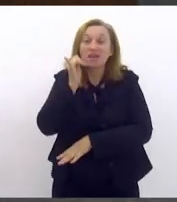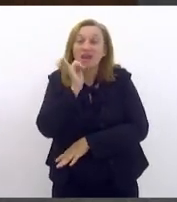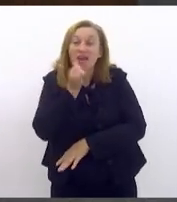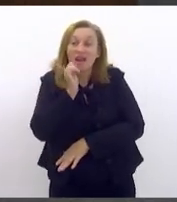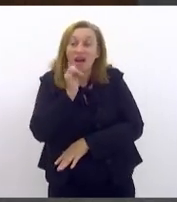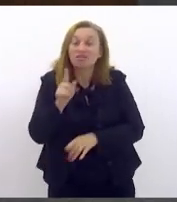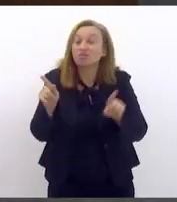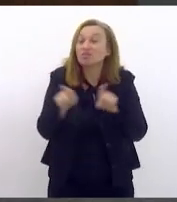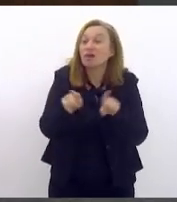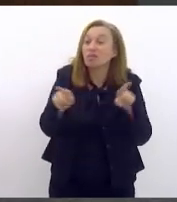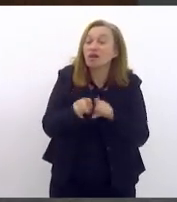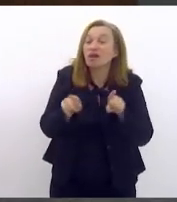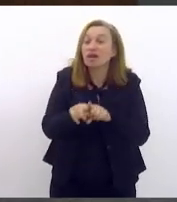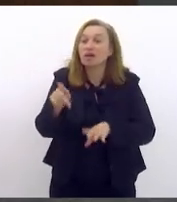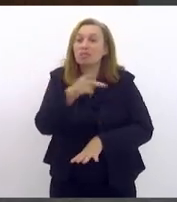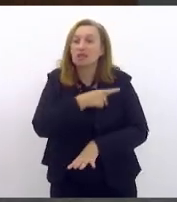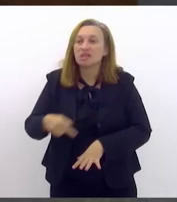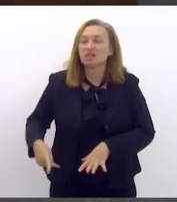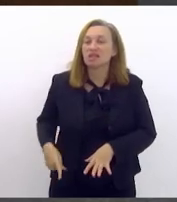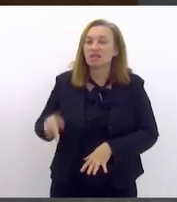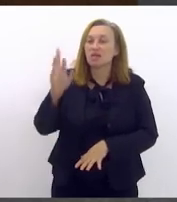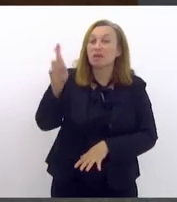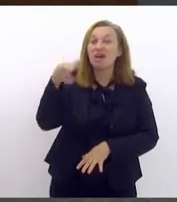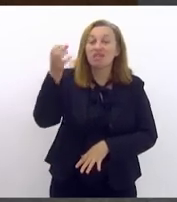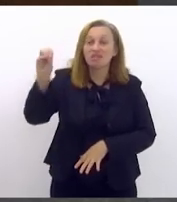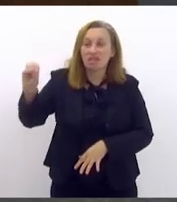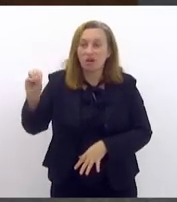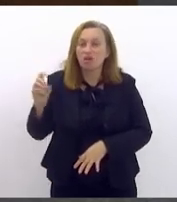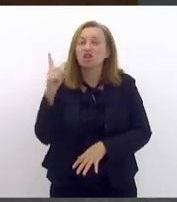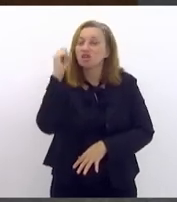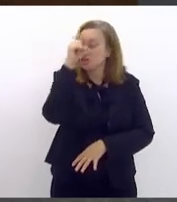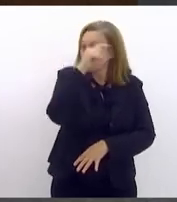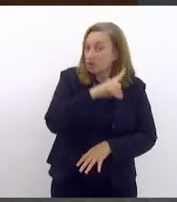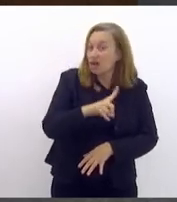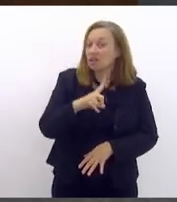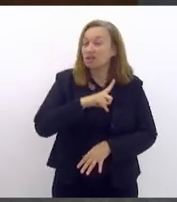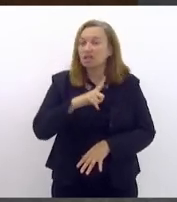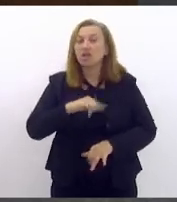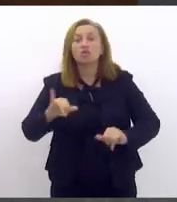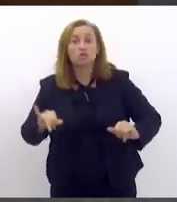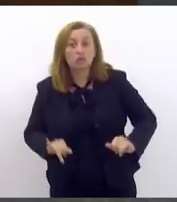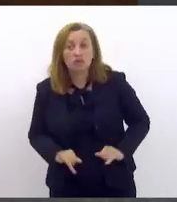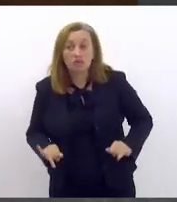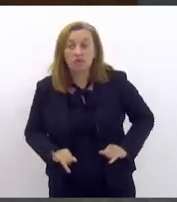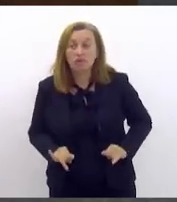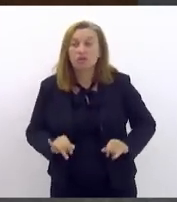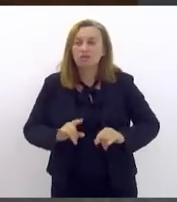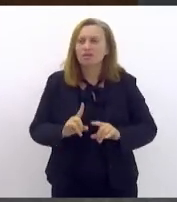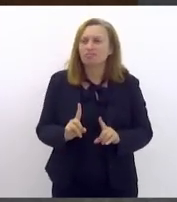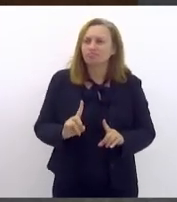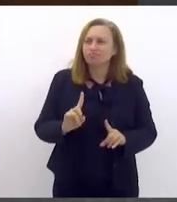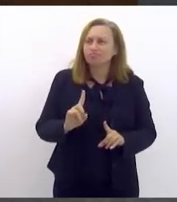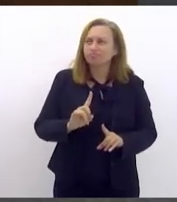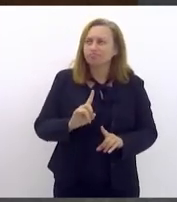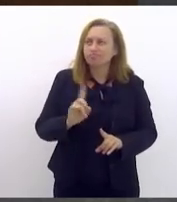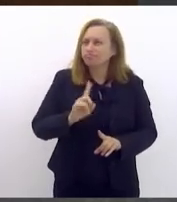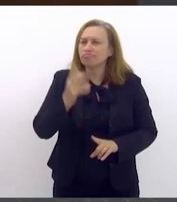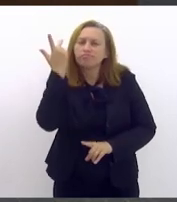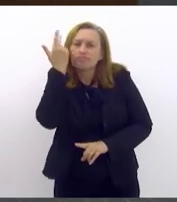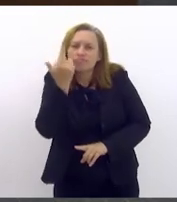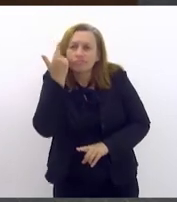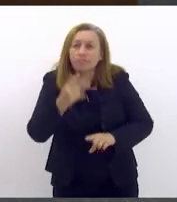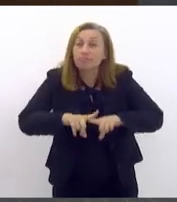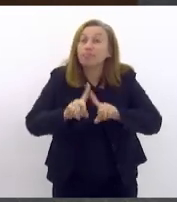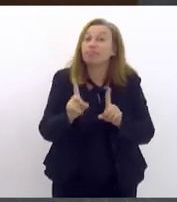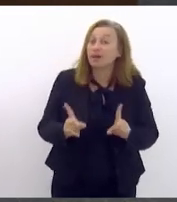evidentemente também, presidente Brazão, das dificuldades, os sofrimentos. Isto não deve ser normalizado,